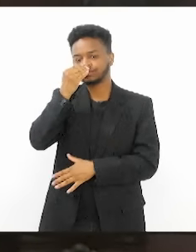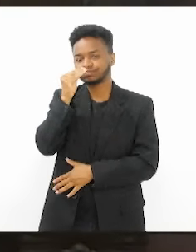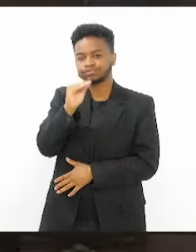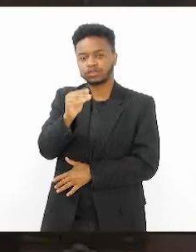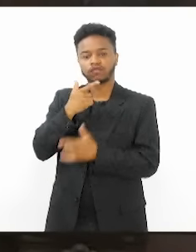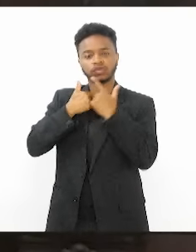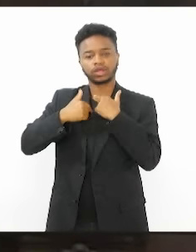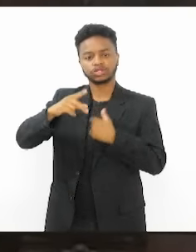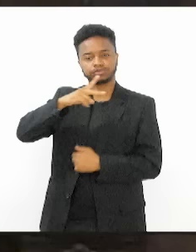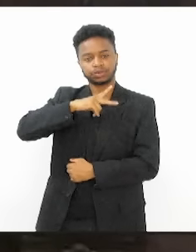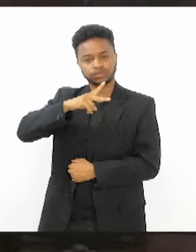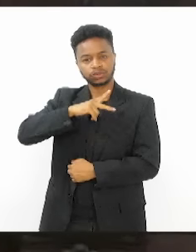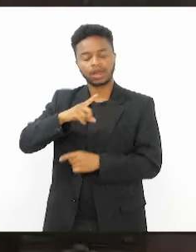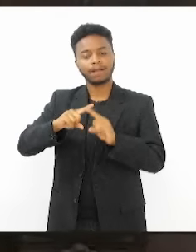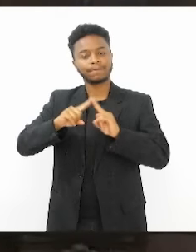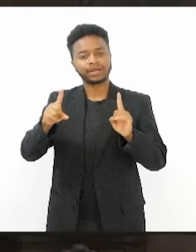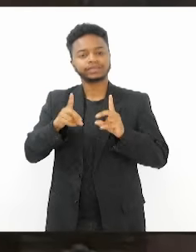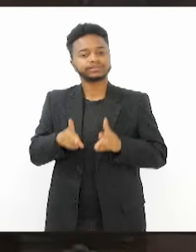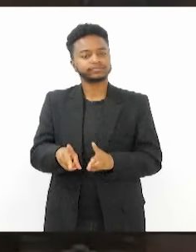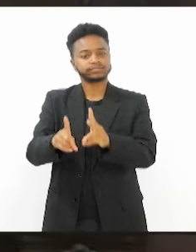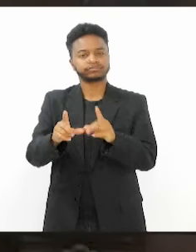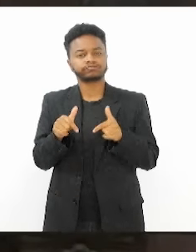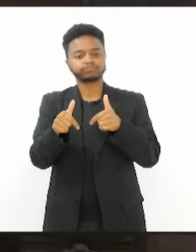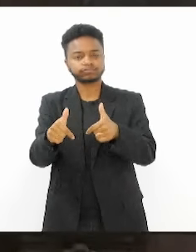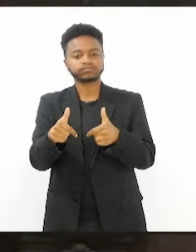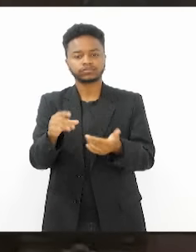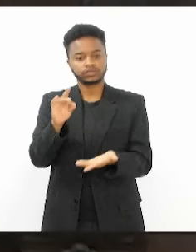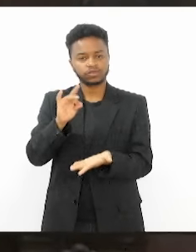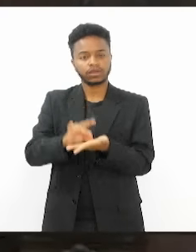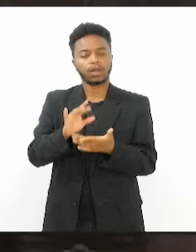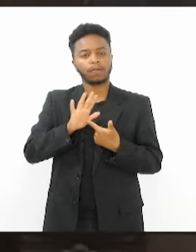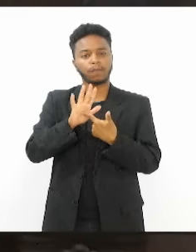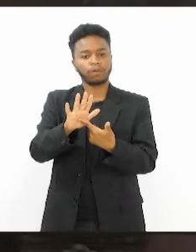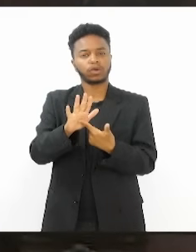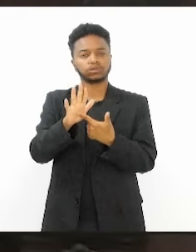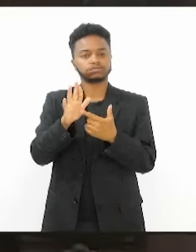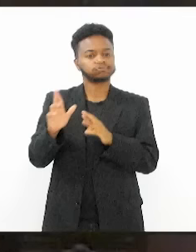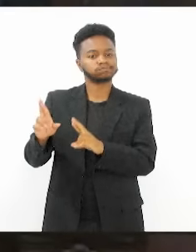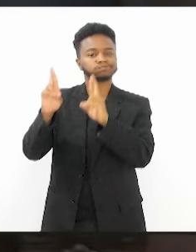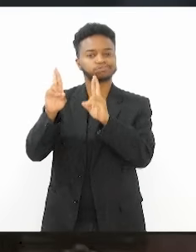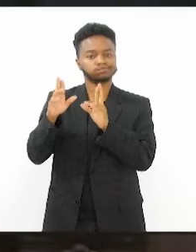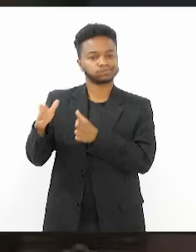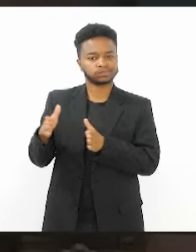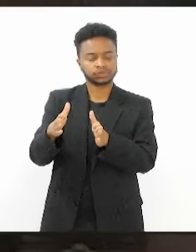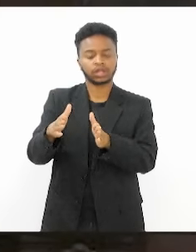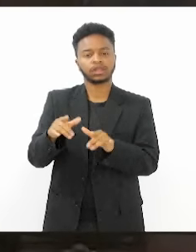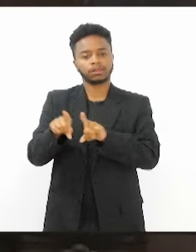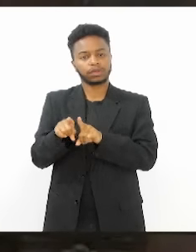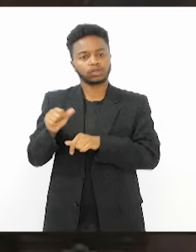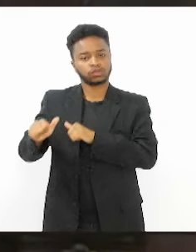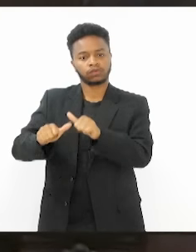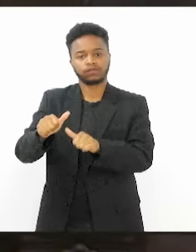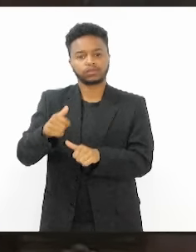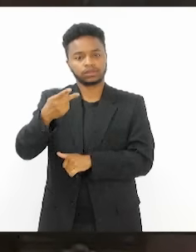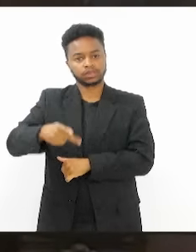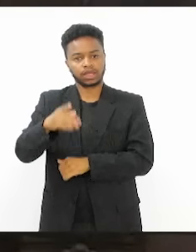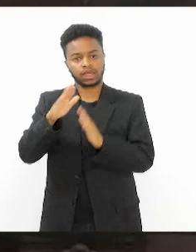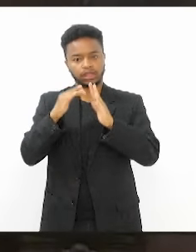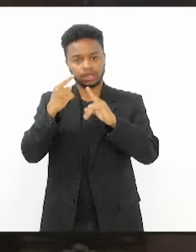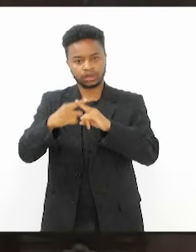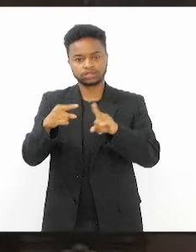particulares, tem sido um verdadeiro farol de esperança e renovação, tanto para a Igreja quanto para